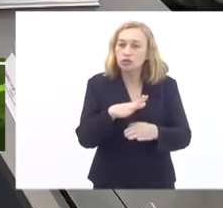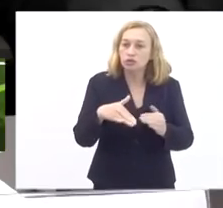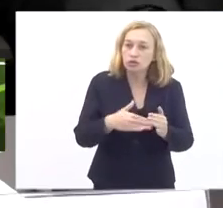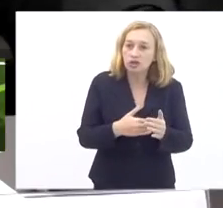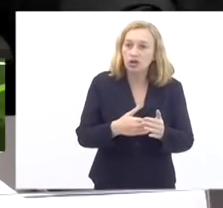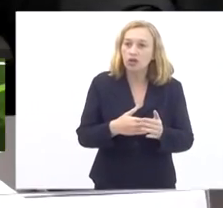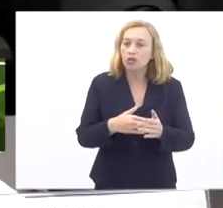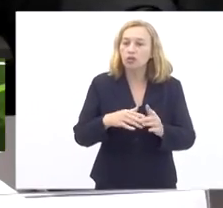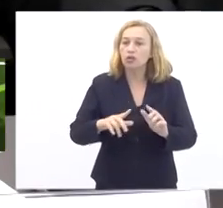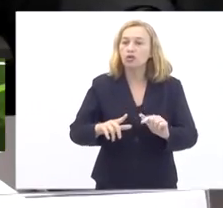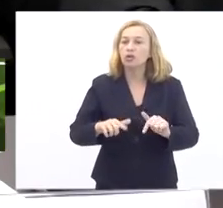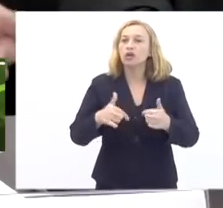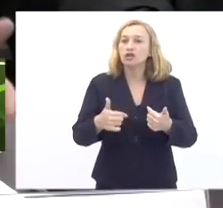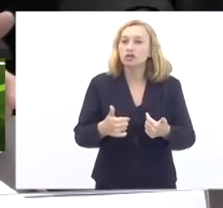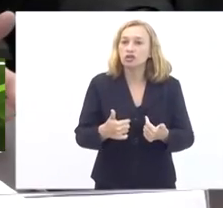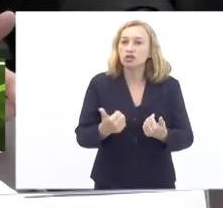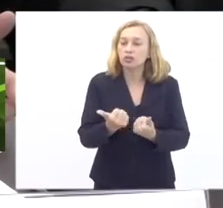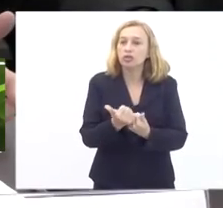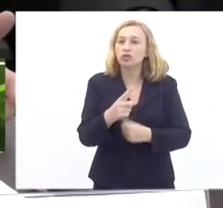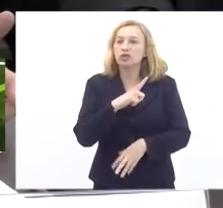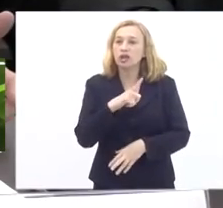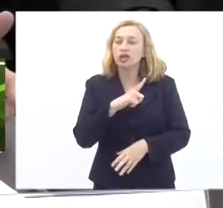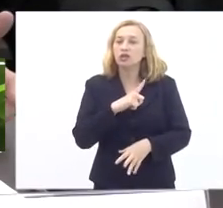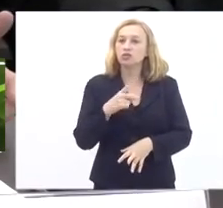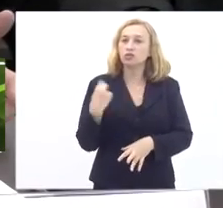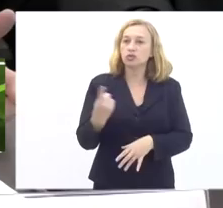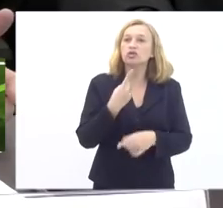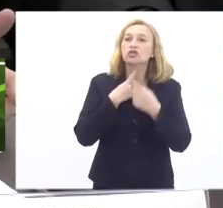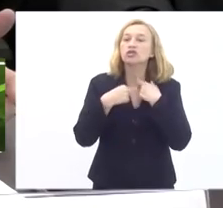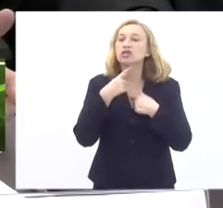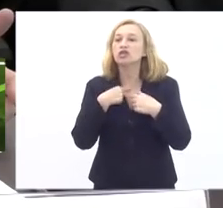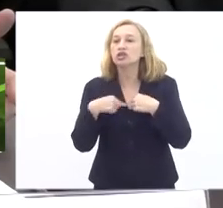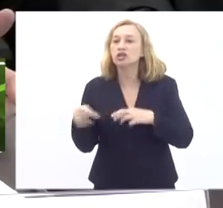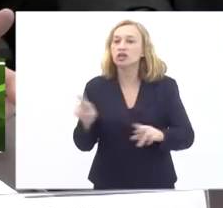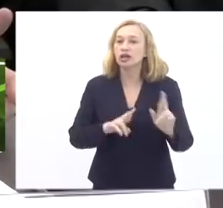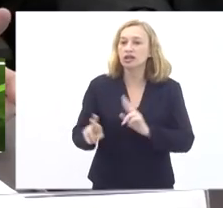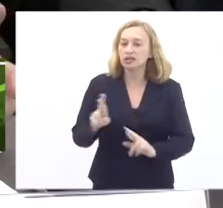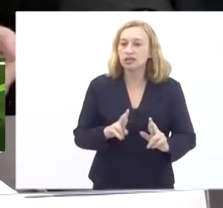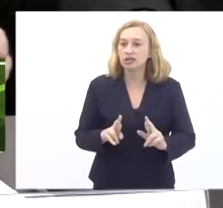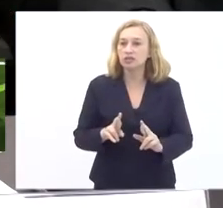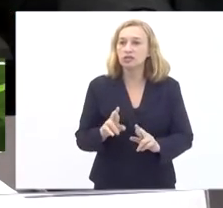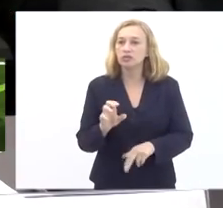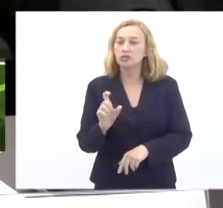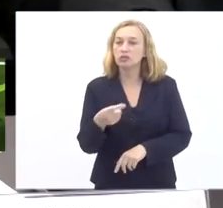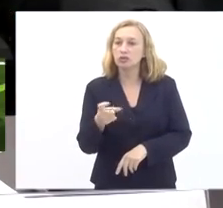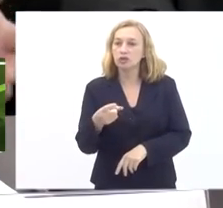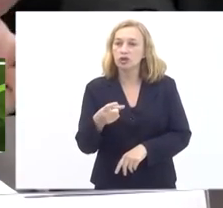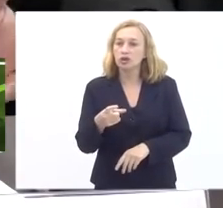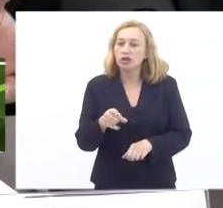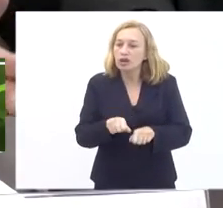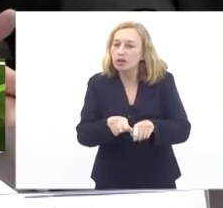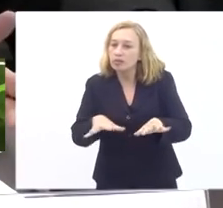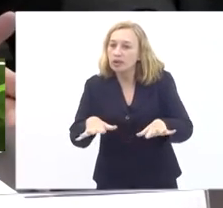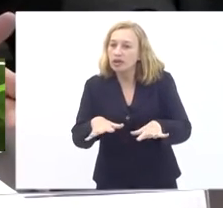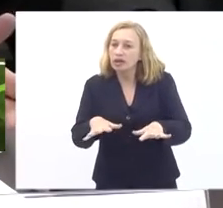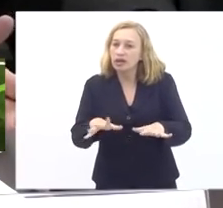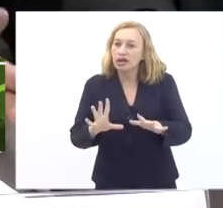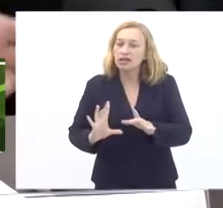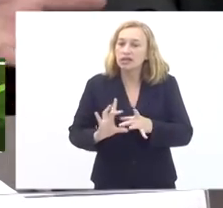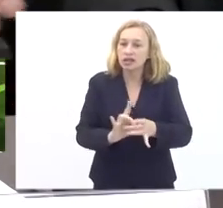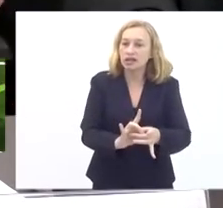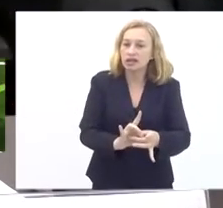dele conta com isso, e a nossa perspectiva em relação, principalmente à bilhetagem, é de ampliar essa